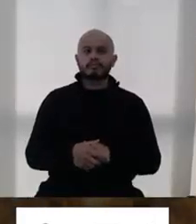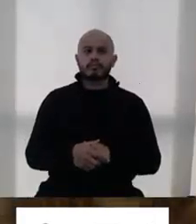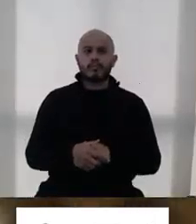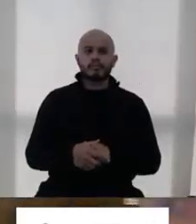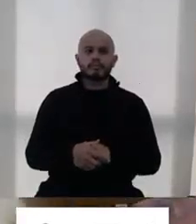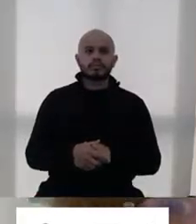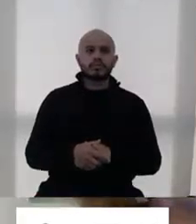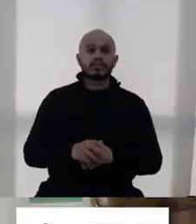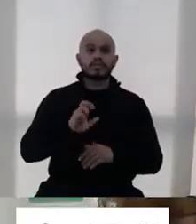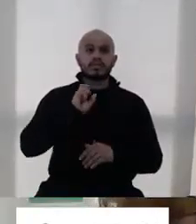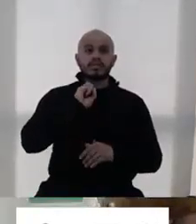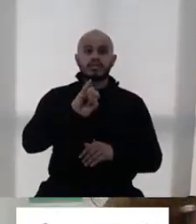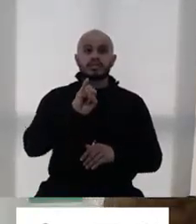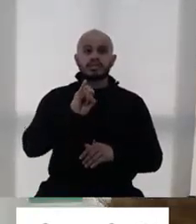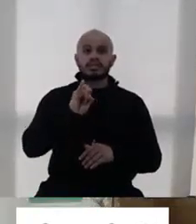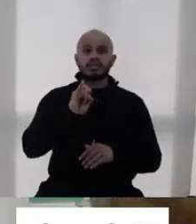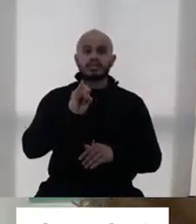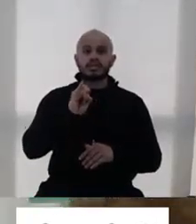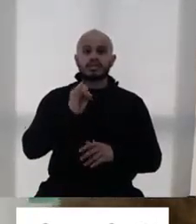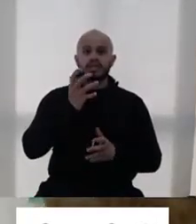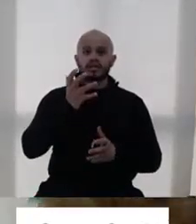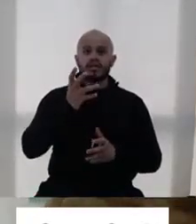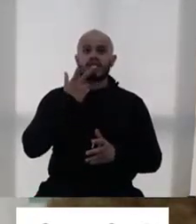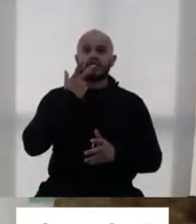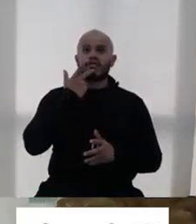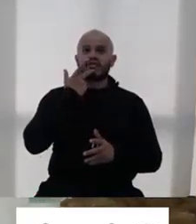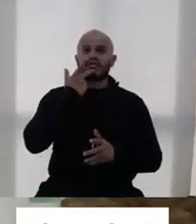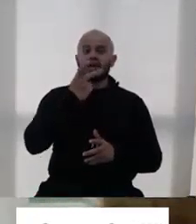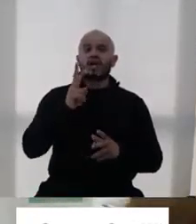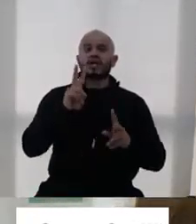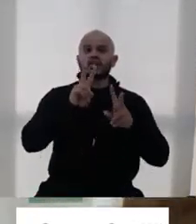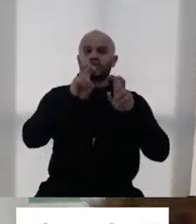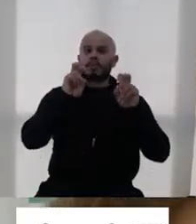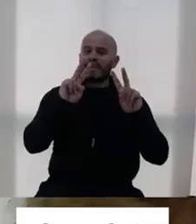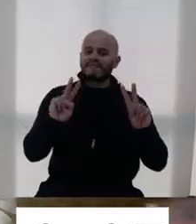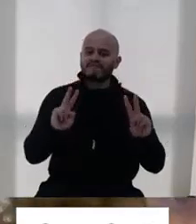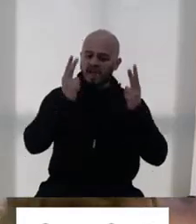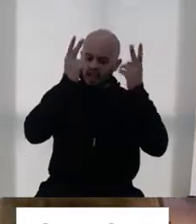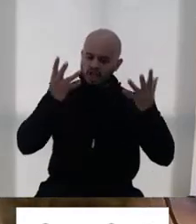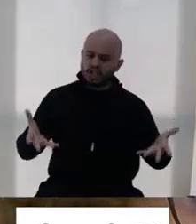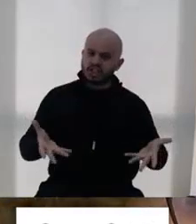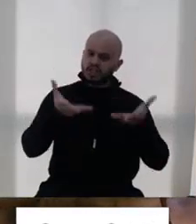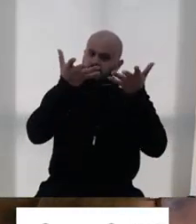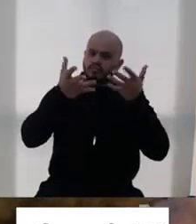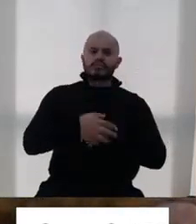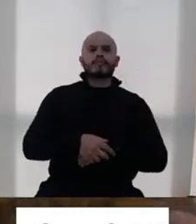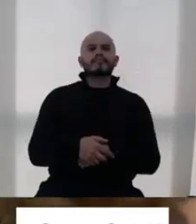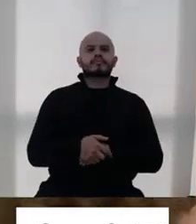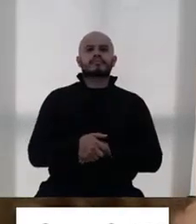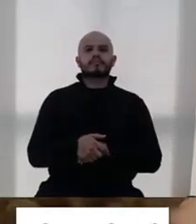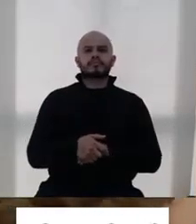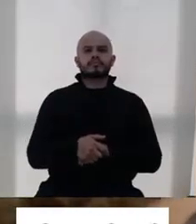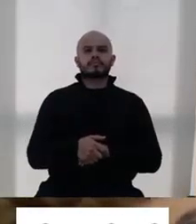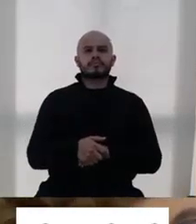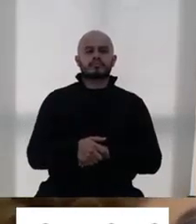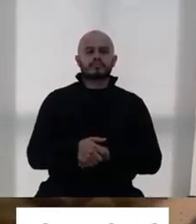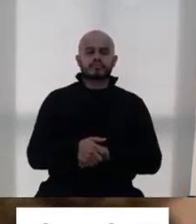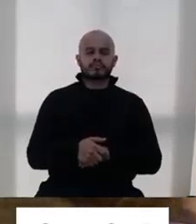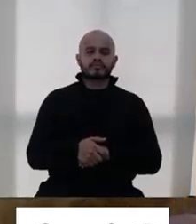quem quiser fazer cronometragem, eu vou falar sobre valorização. É o seguinte, eu há muito